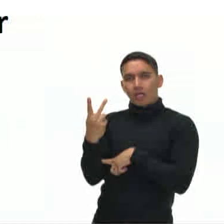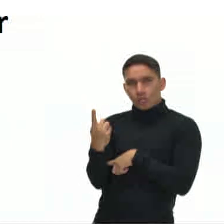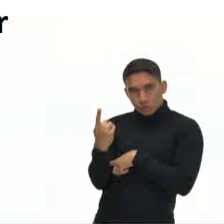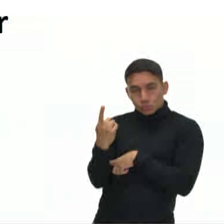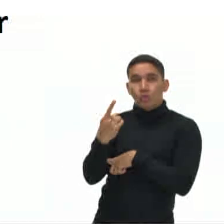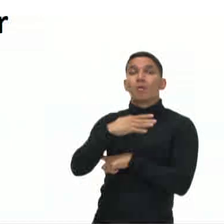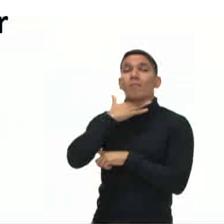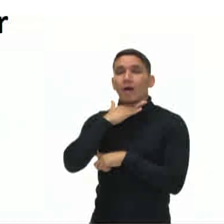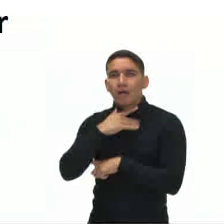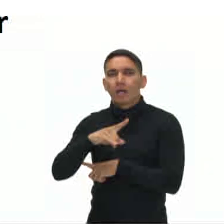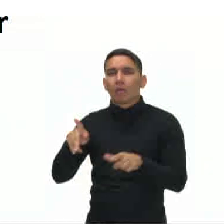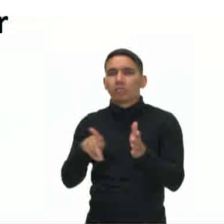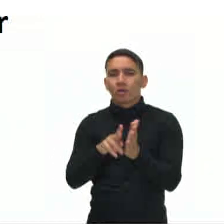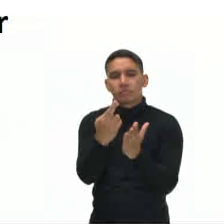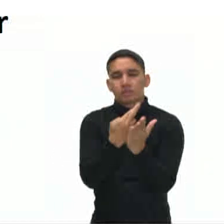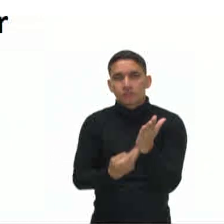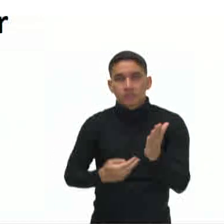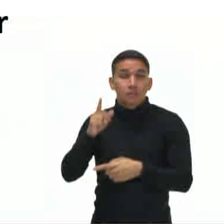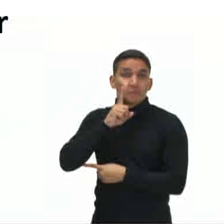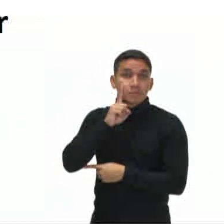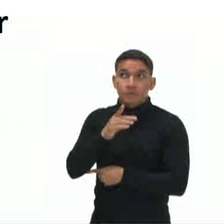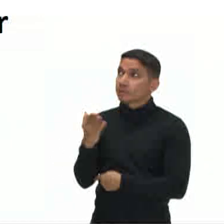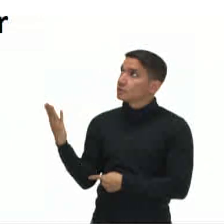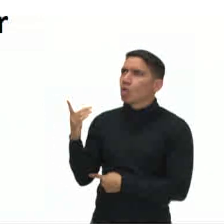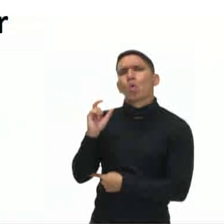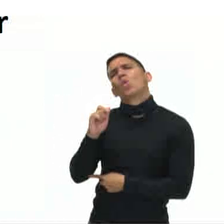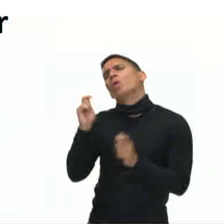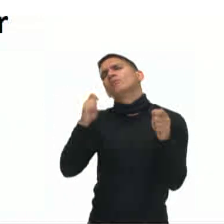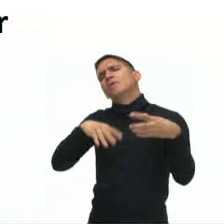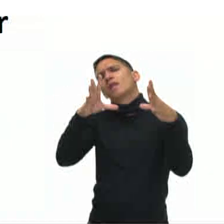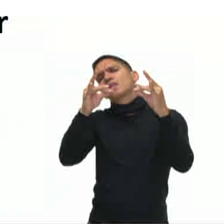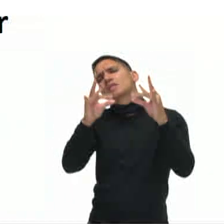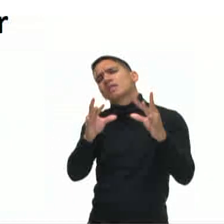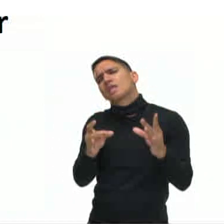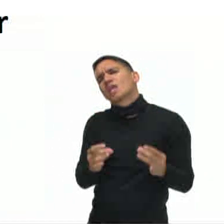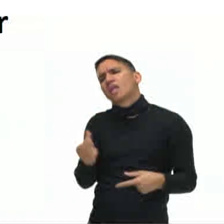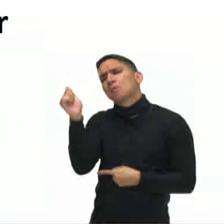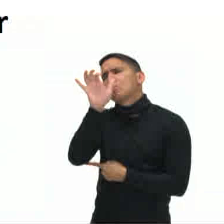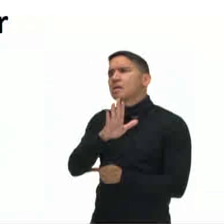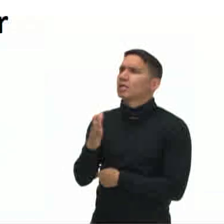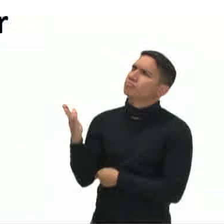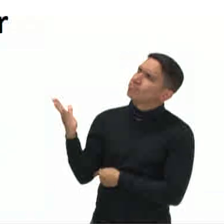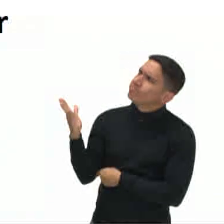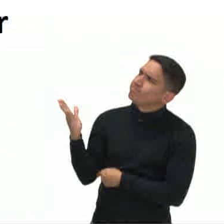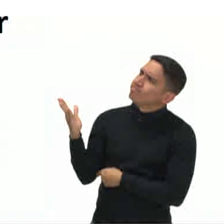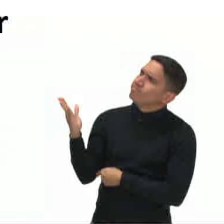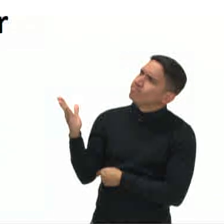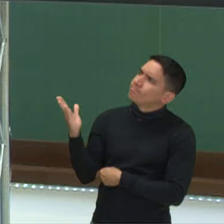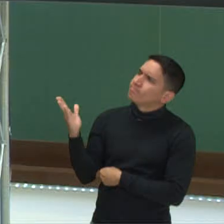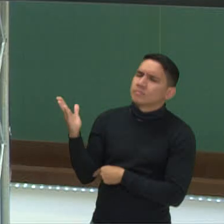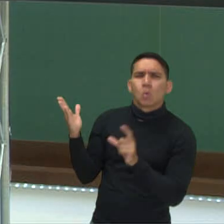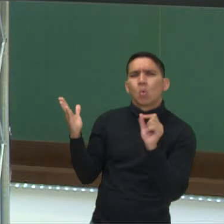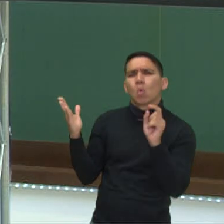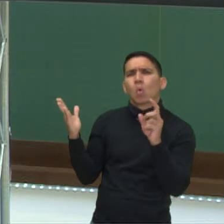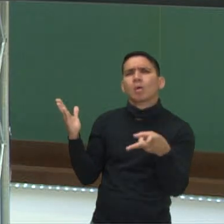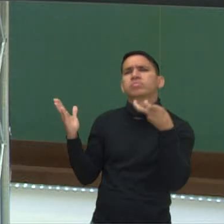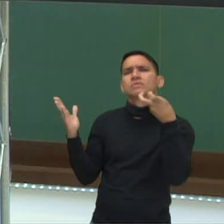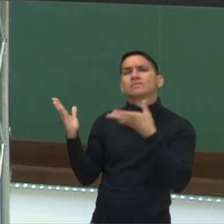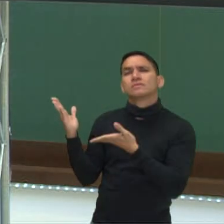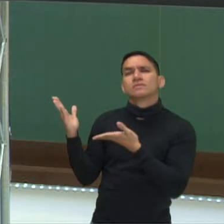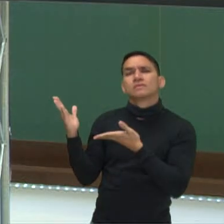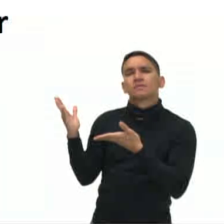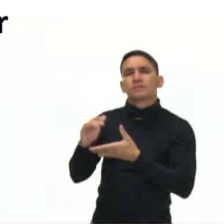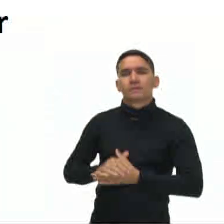em quadrinhos dos Estados Unidos. O que é possível perceber nessa ilustração olhando bem para essa capa? O que você consegue